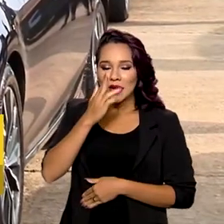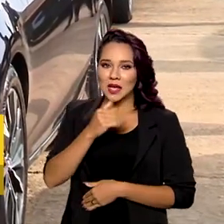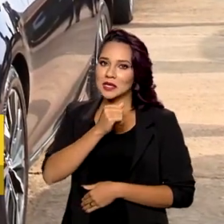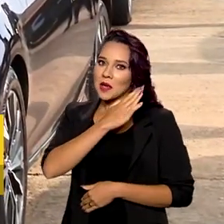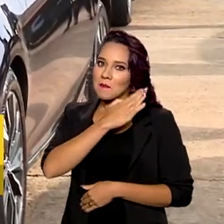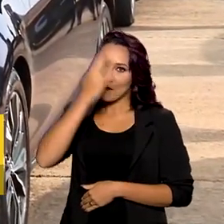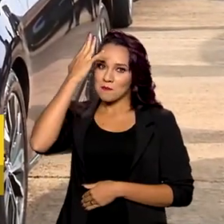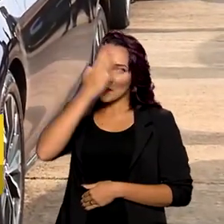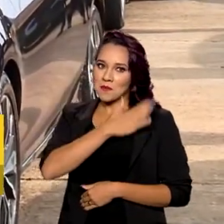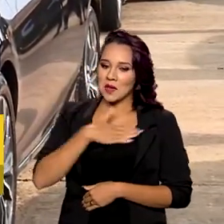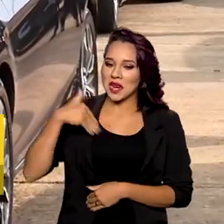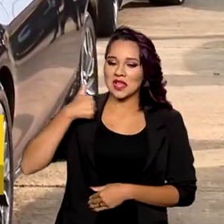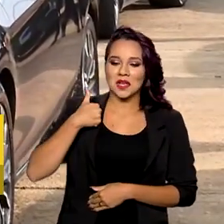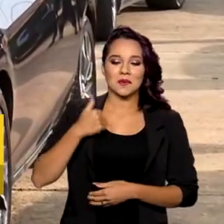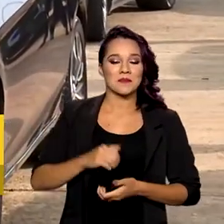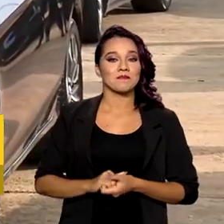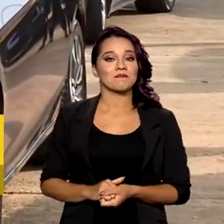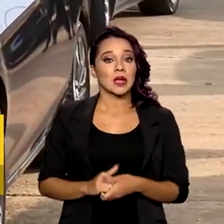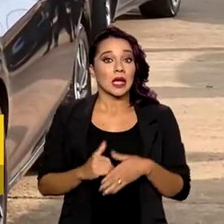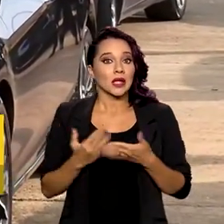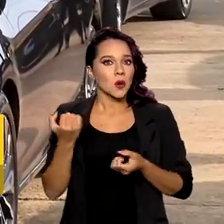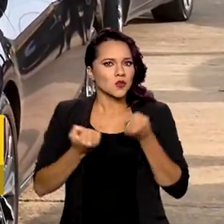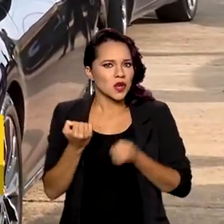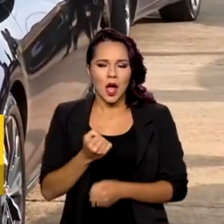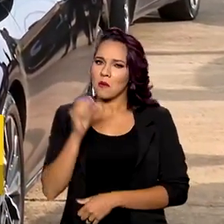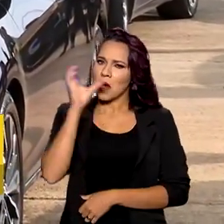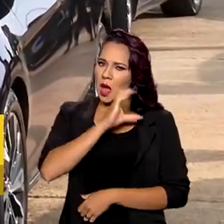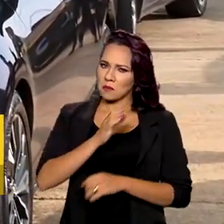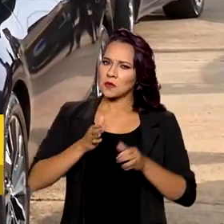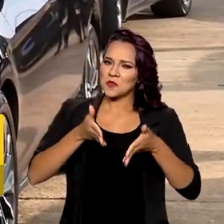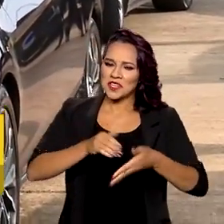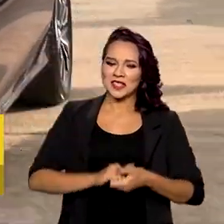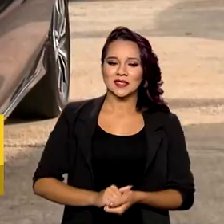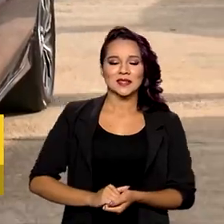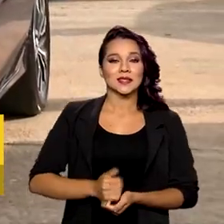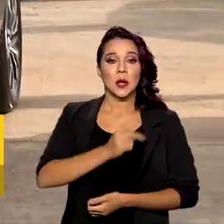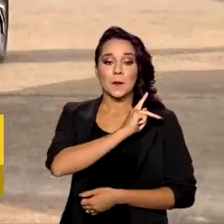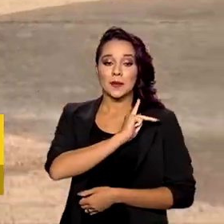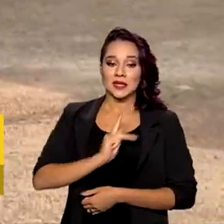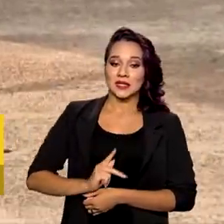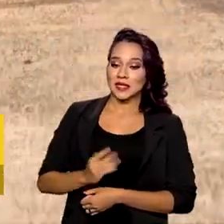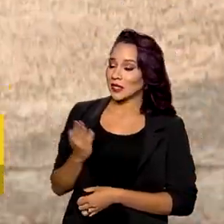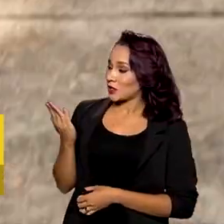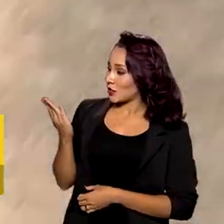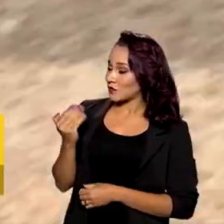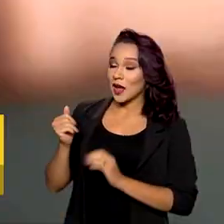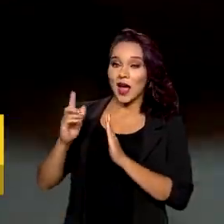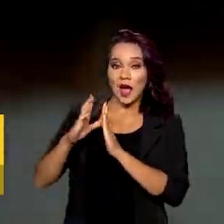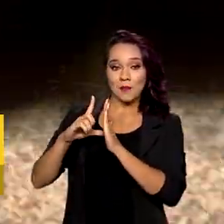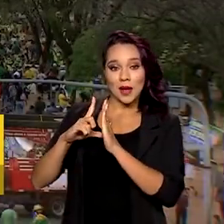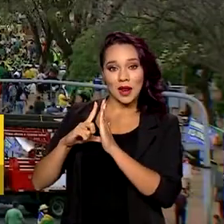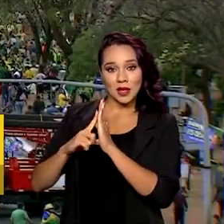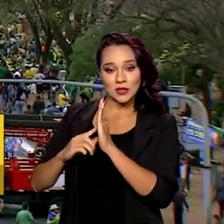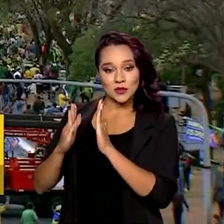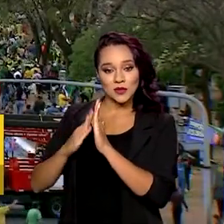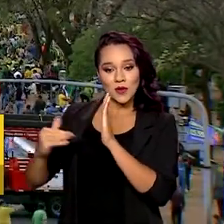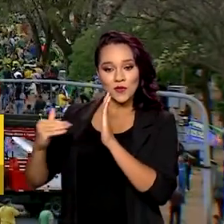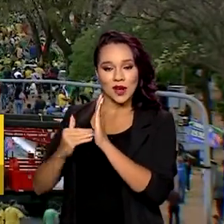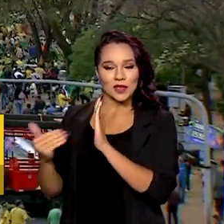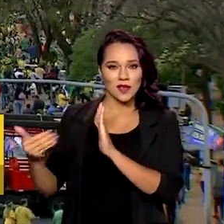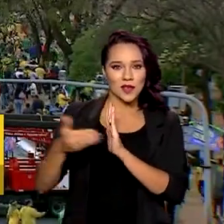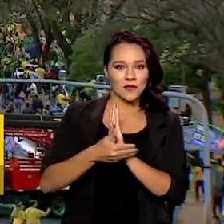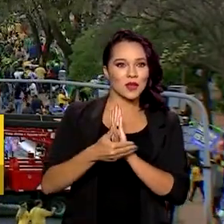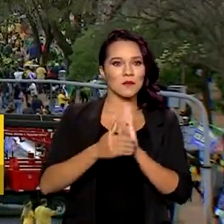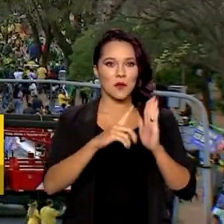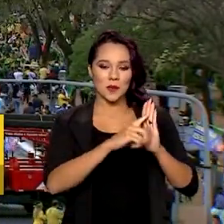né, Renata? Sim, é um caminho curto de carro, então é bem curtinho. O presidente sai do Palácio da Alvorada, vem aqui para o